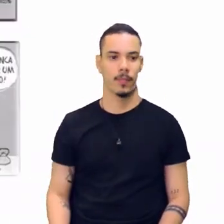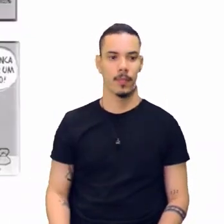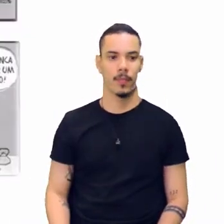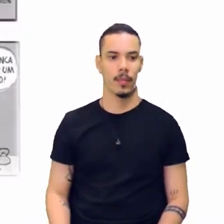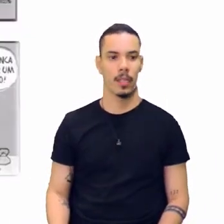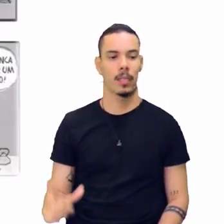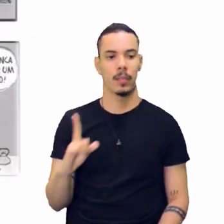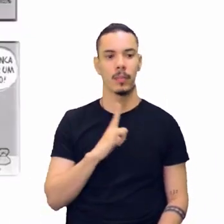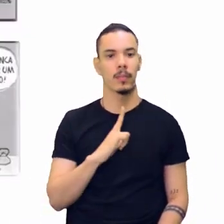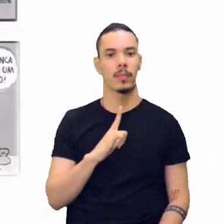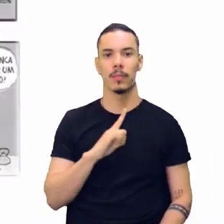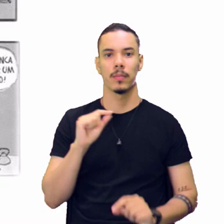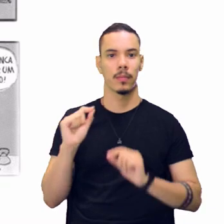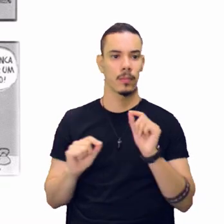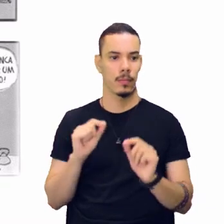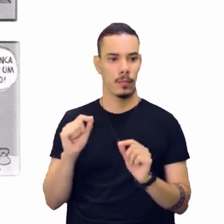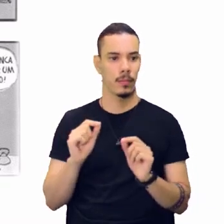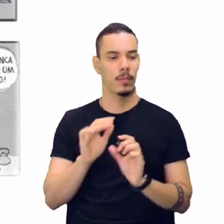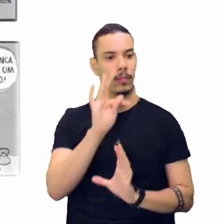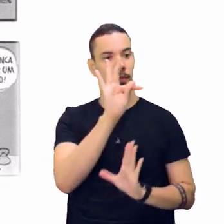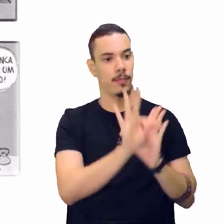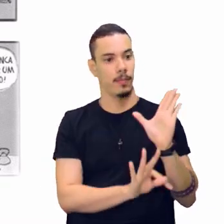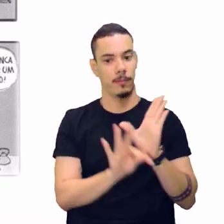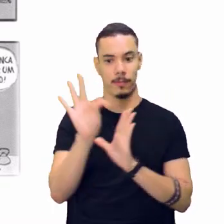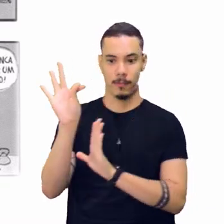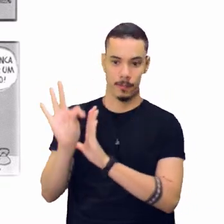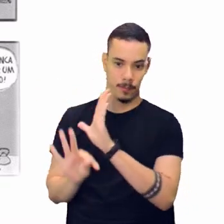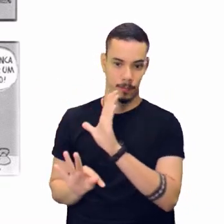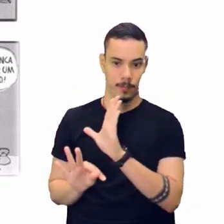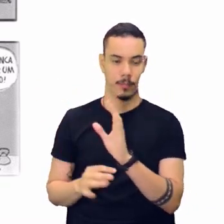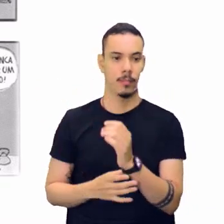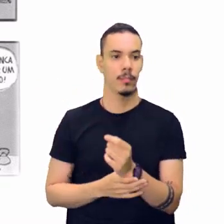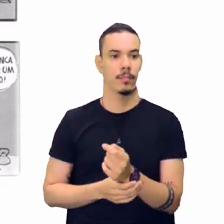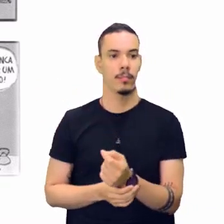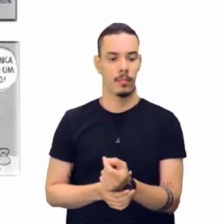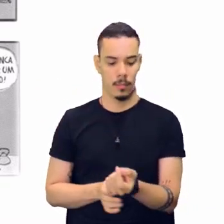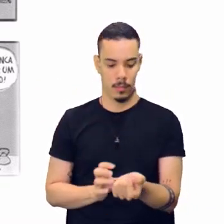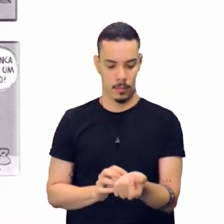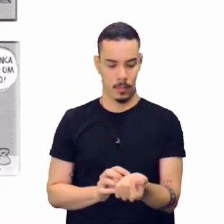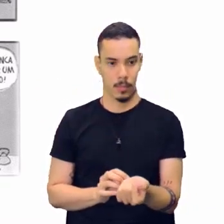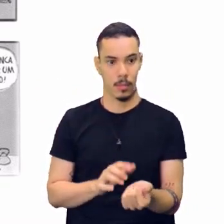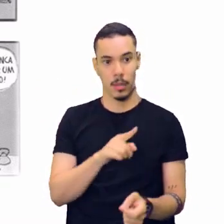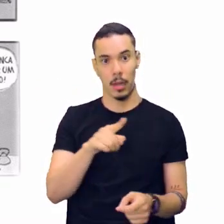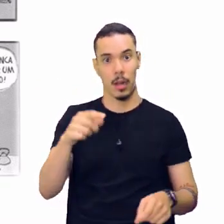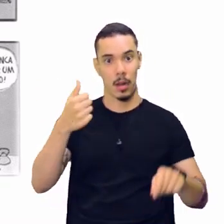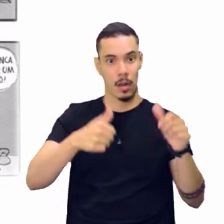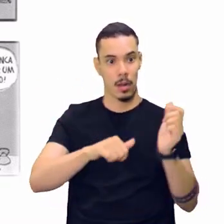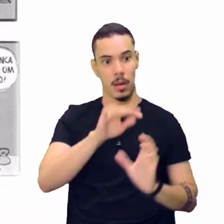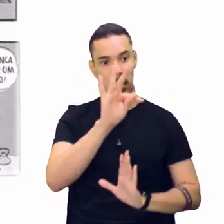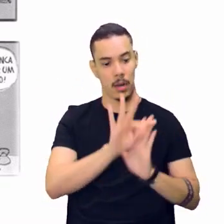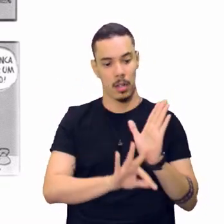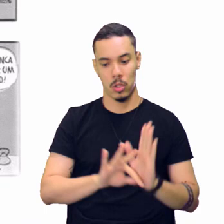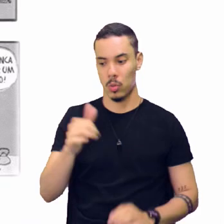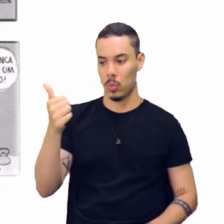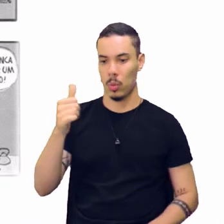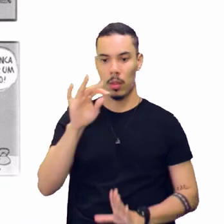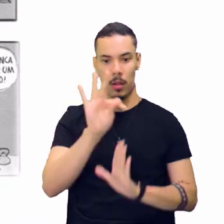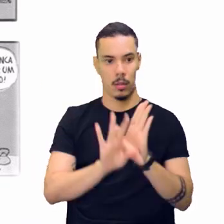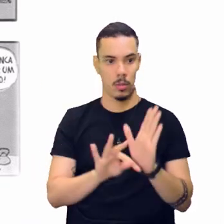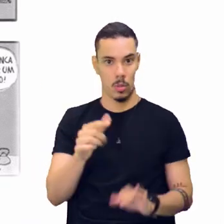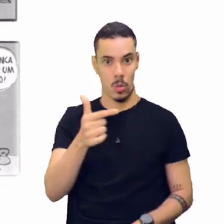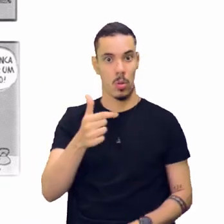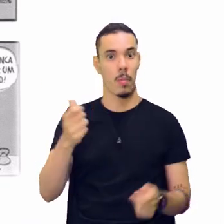Temos aqui uma questão. Tem com 2 textos, né? Você vai analisar o texto 1 e o texto 2 para